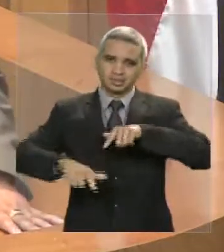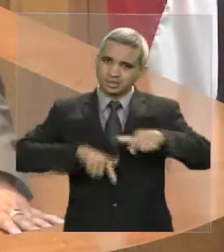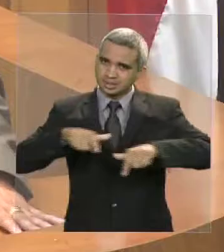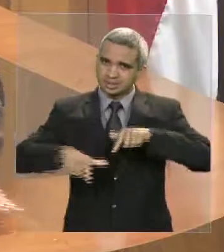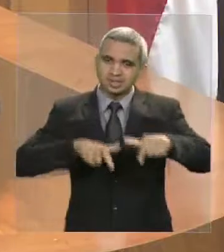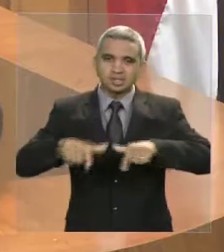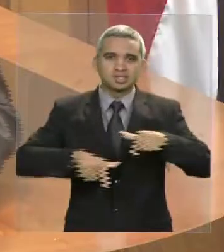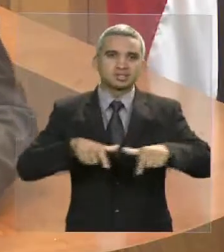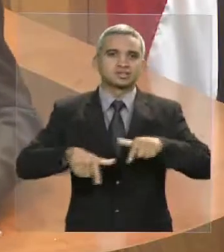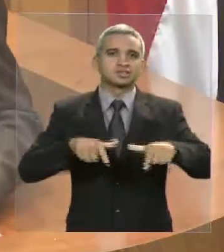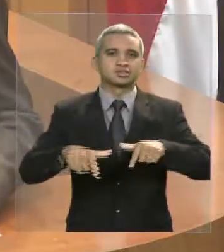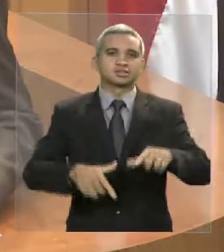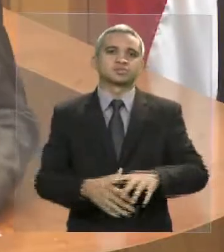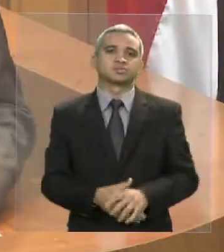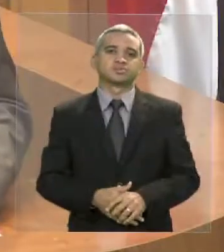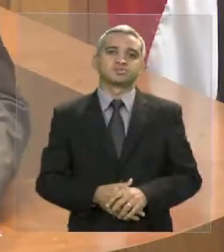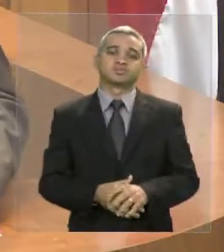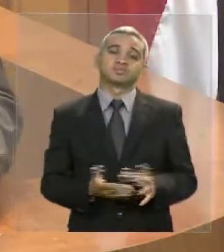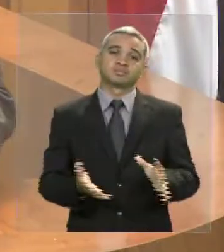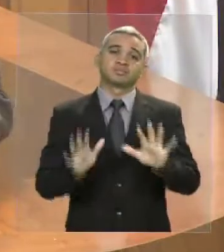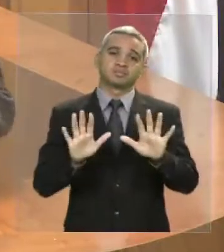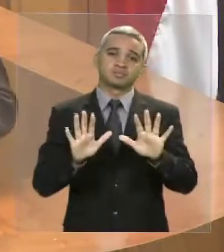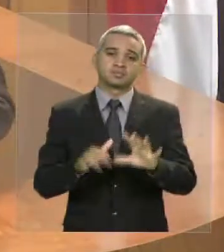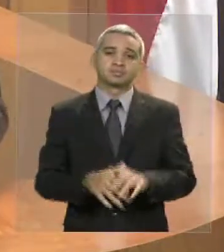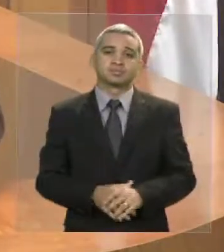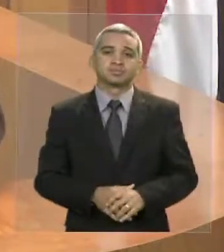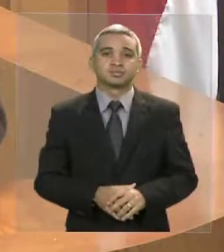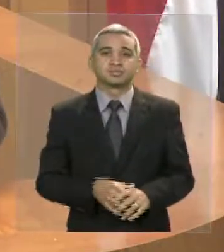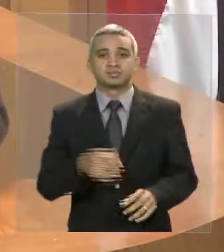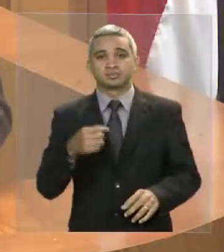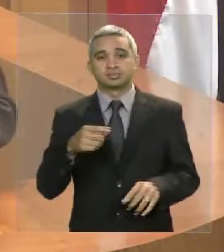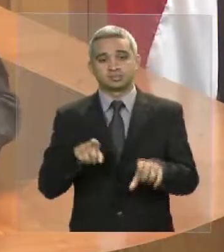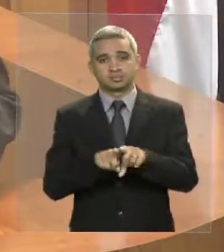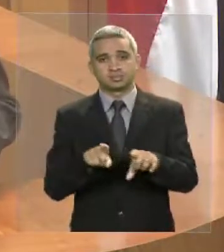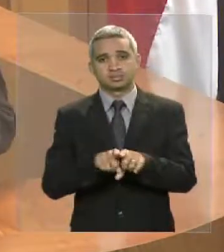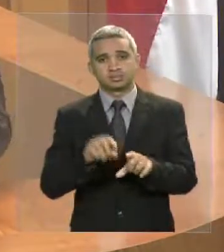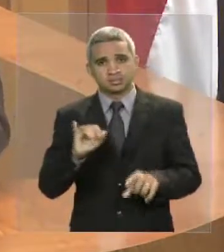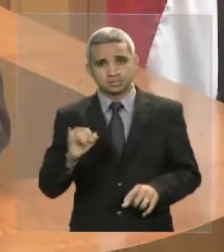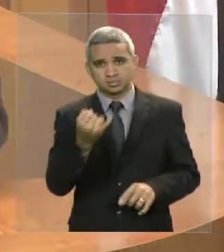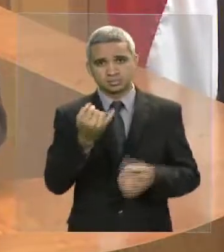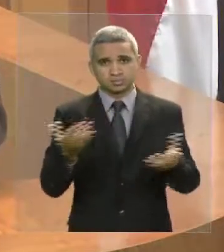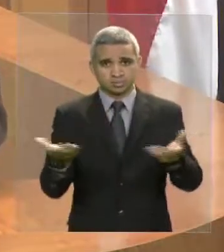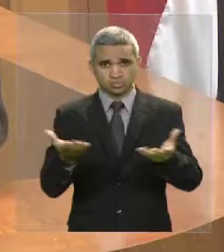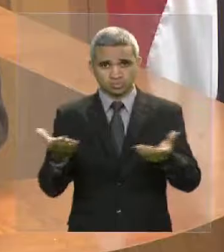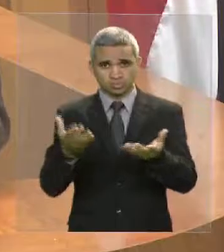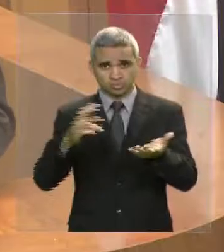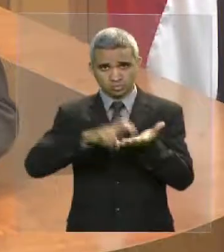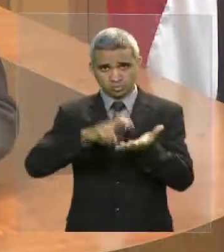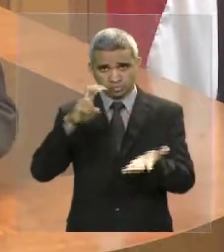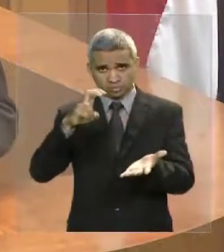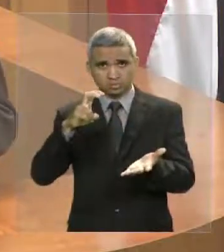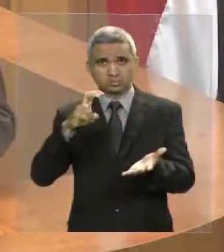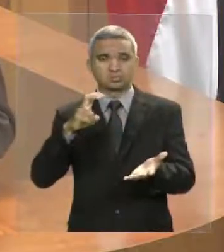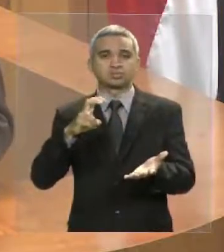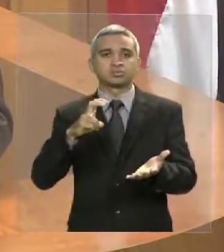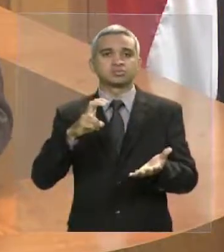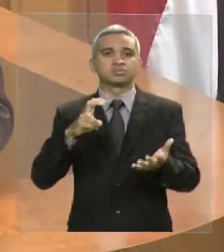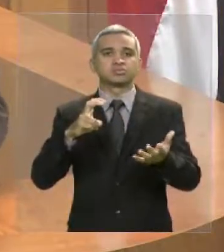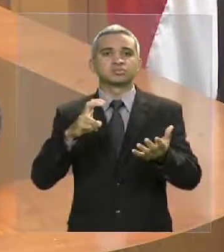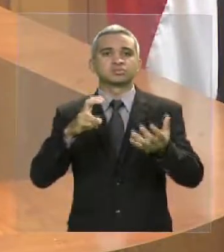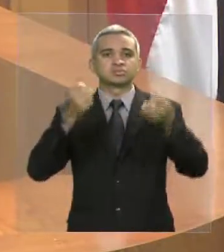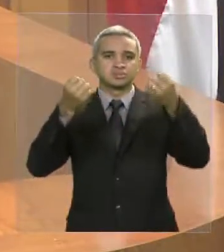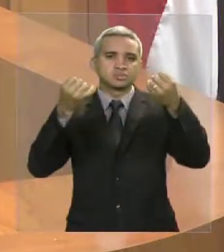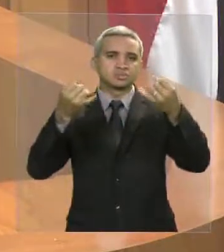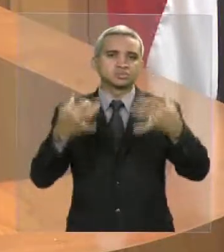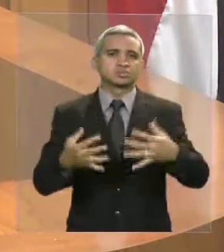temos feito. Mas, senhoras e senhores, eu queria aproveitar a manhã de hoje para discutir um tema que é muito importante,